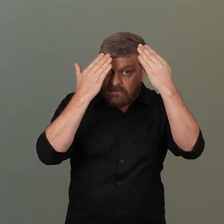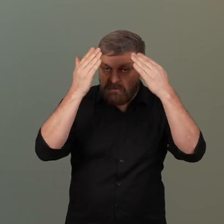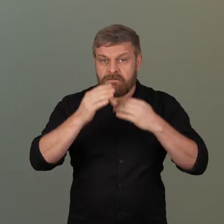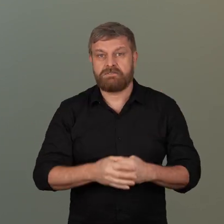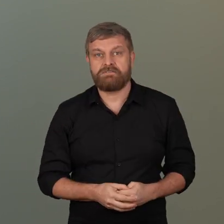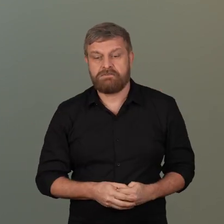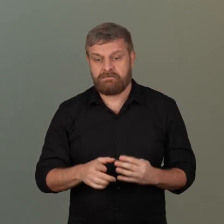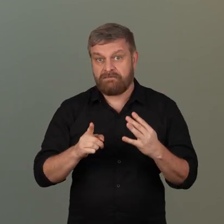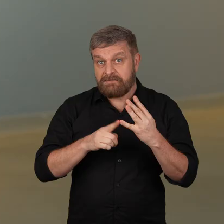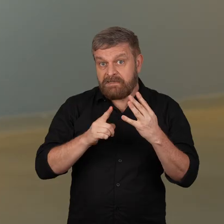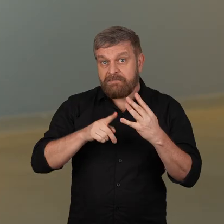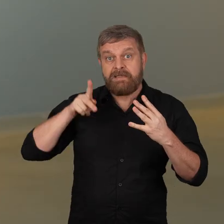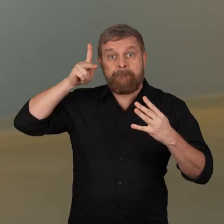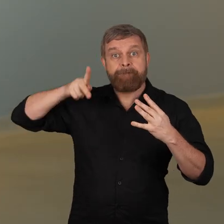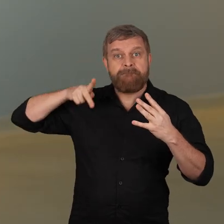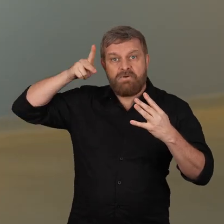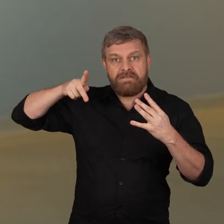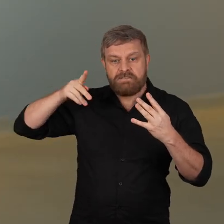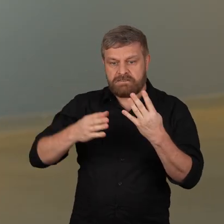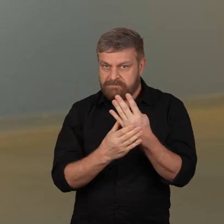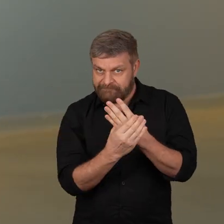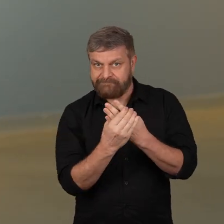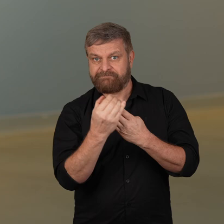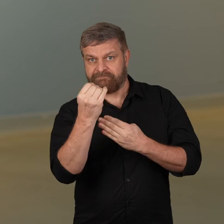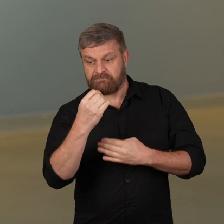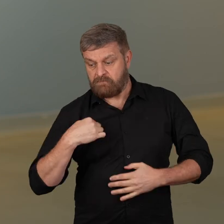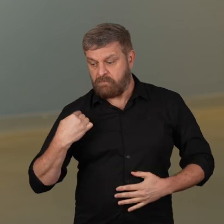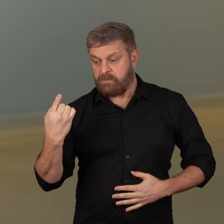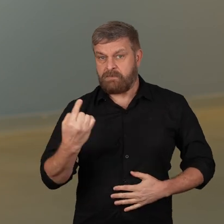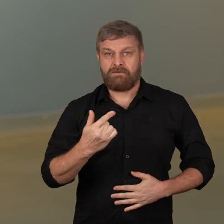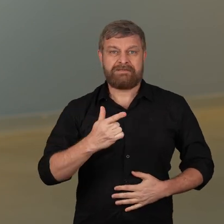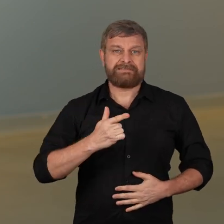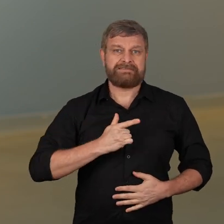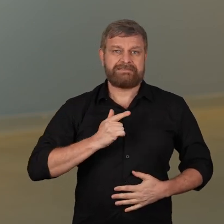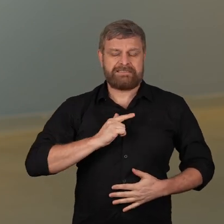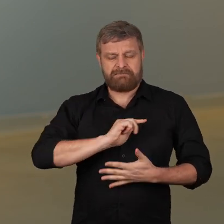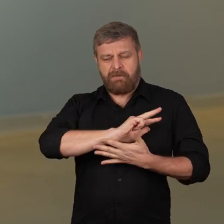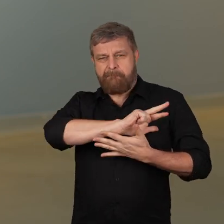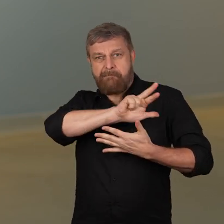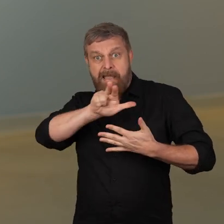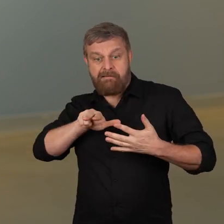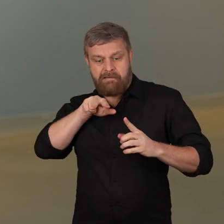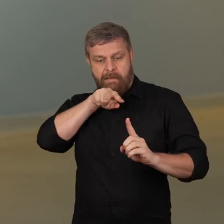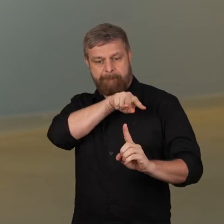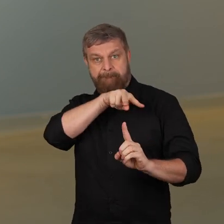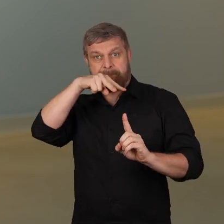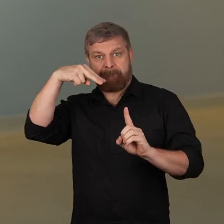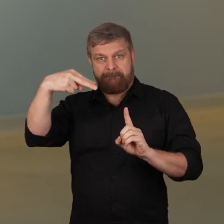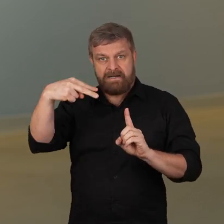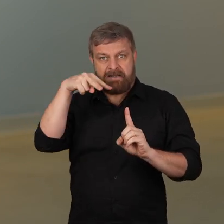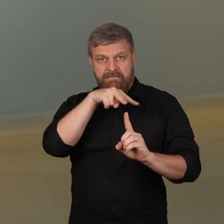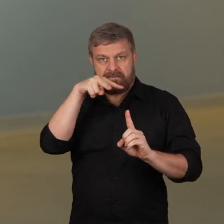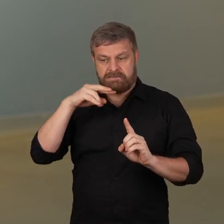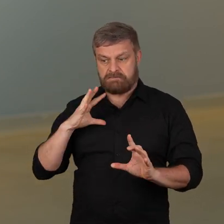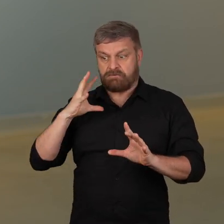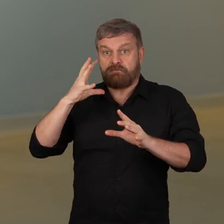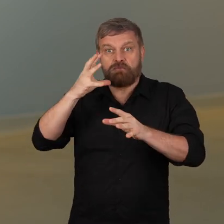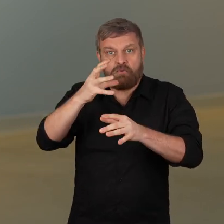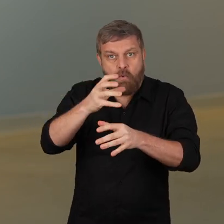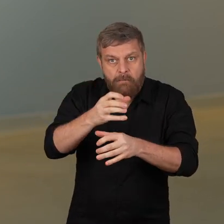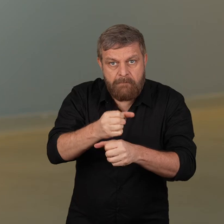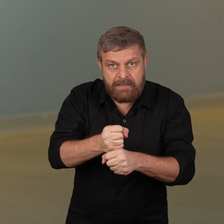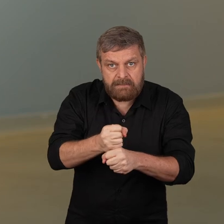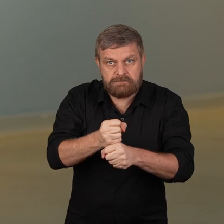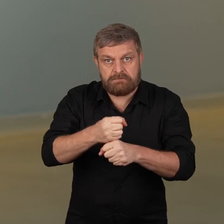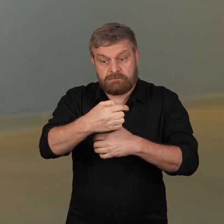psicológica, política. Nós temos inúmeras perspectivas, somos homocomplexos. E,